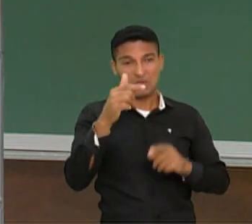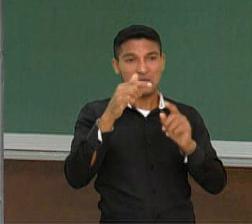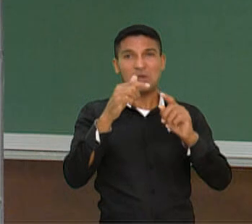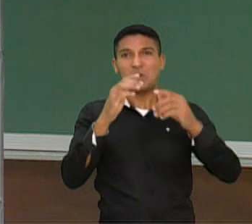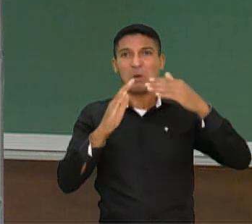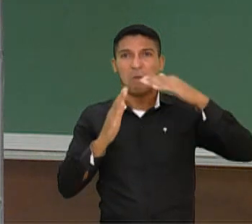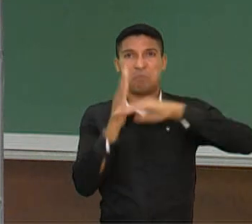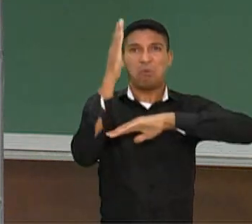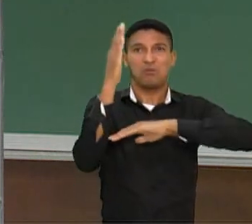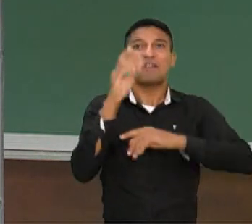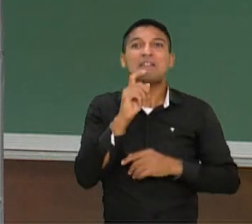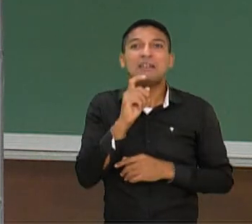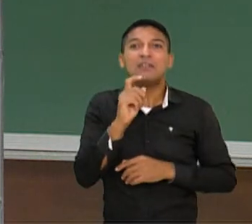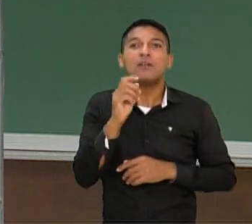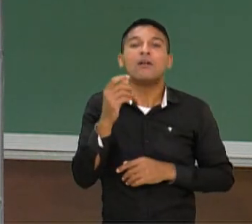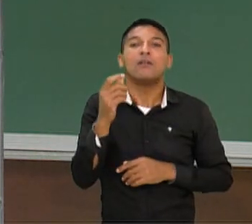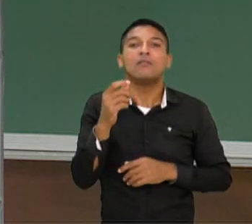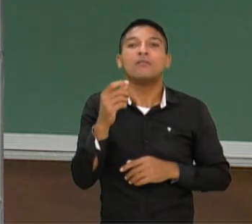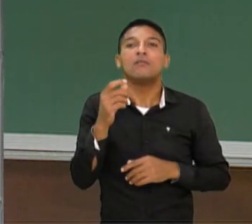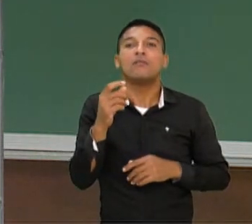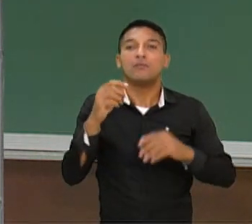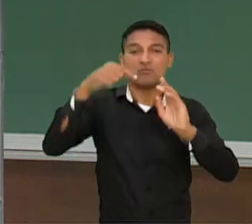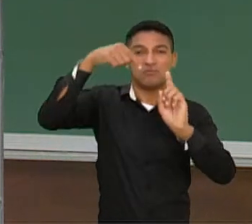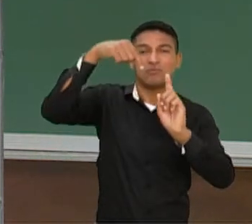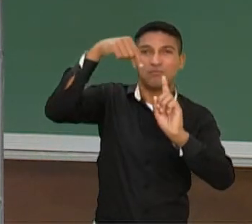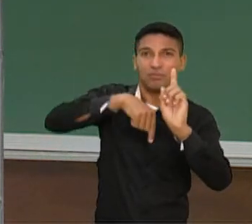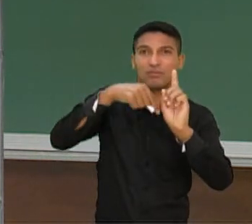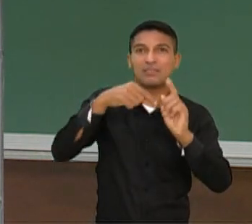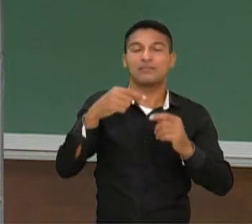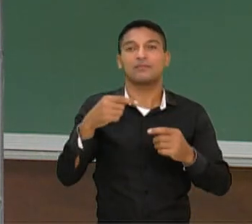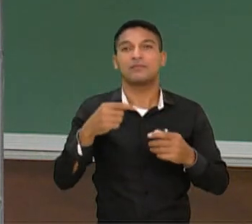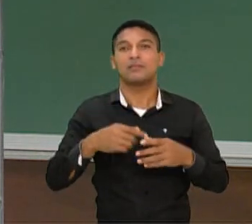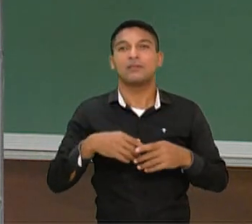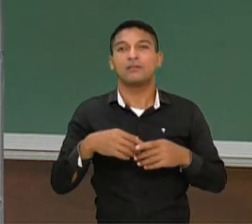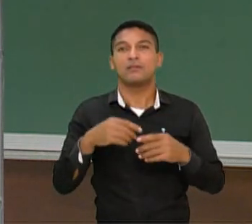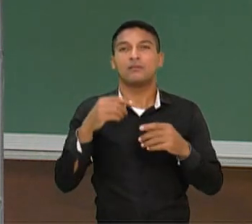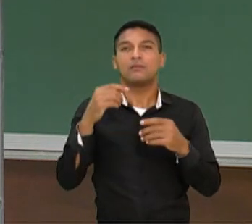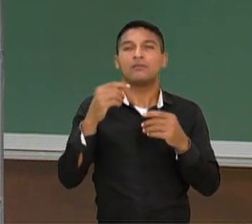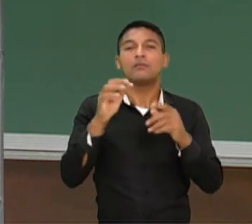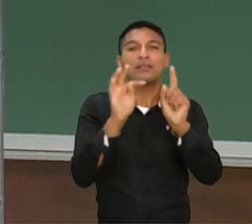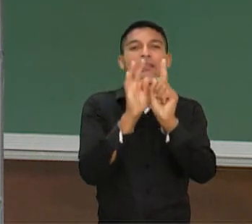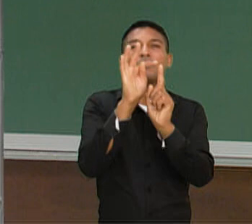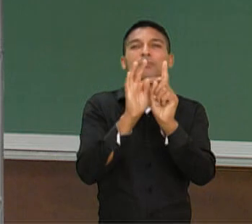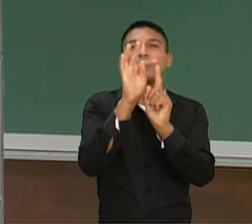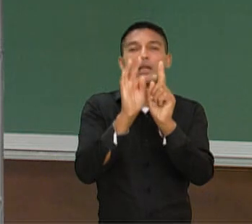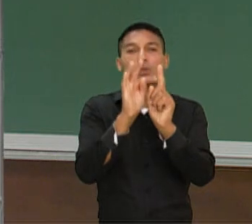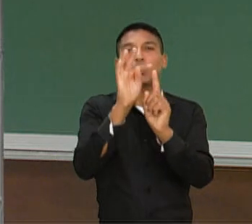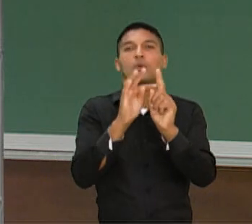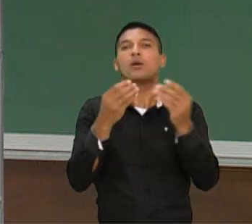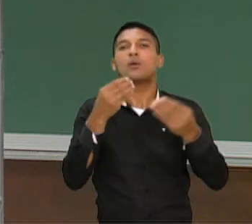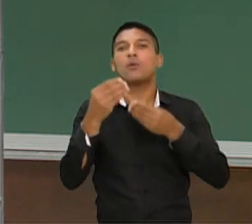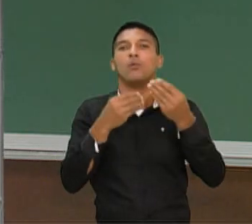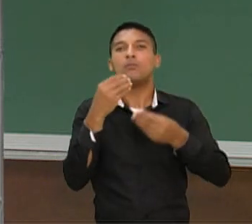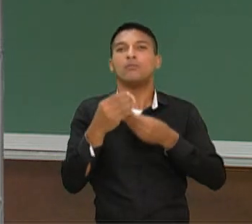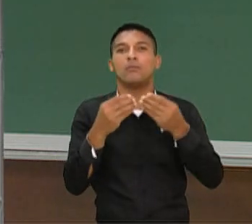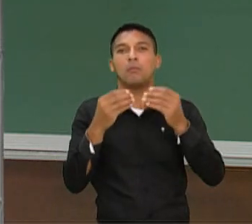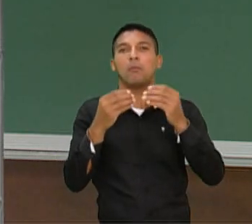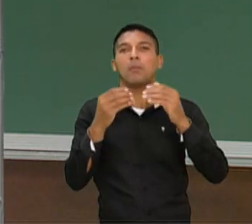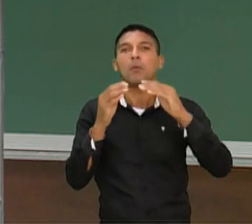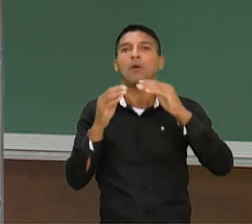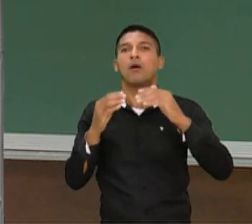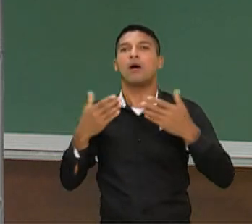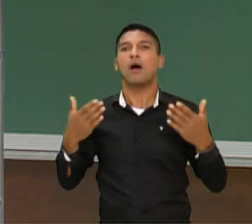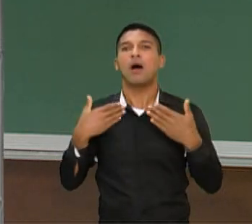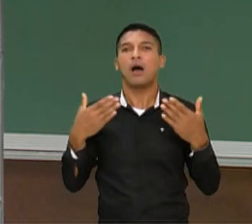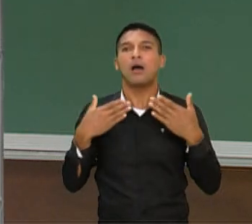22. Mas quando fazemos uma média anual, apesar dos aumentos gradativos de temperatura, a gente percebe uma